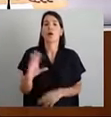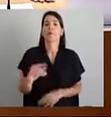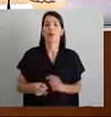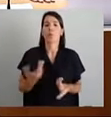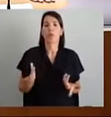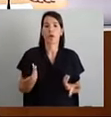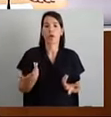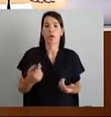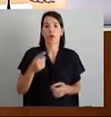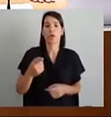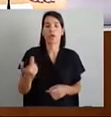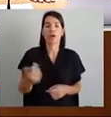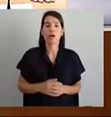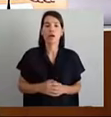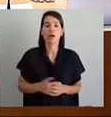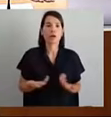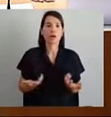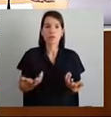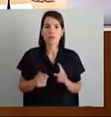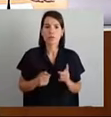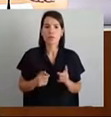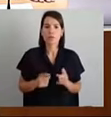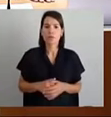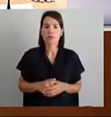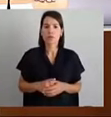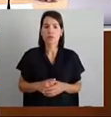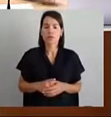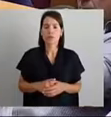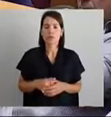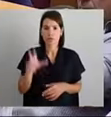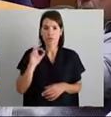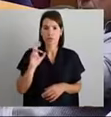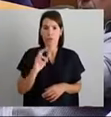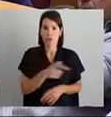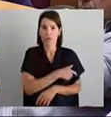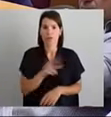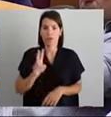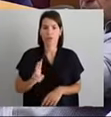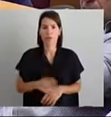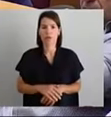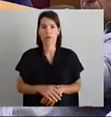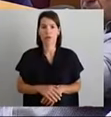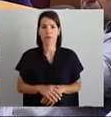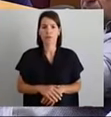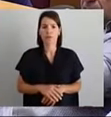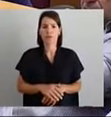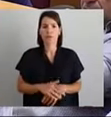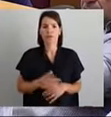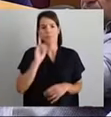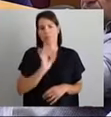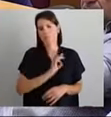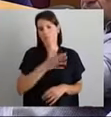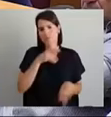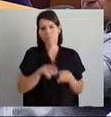Como? Não estava ouvindo, senhor vereador. Eu estava. Então e o senhor... Ó, senhora deputada, mas eu até lhe vou dar